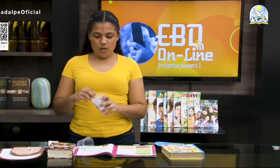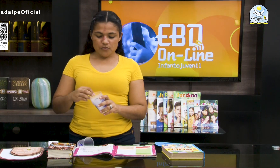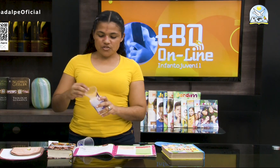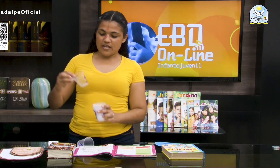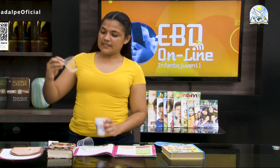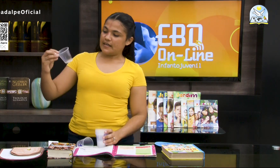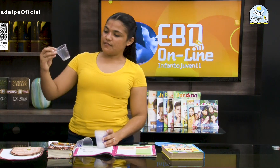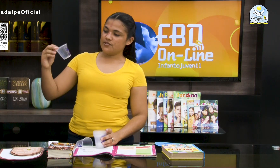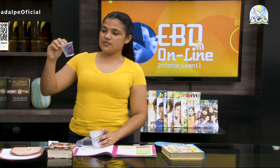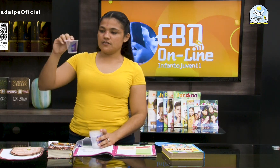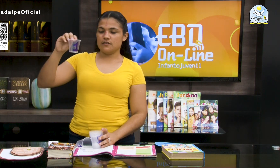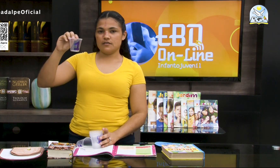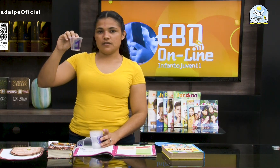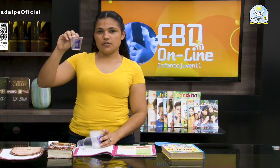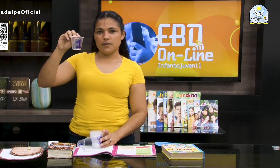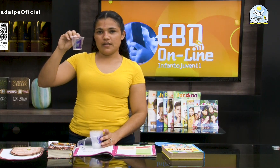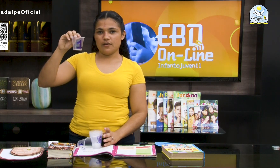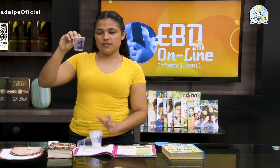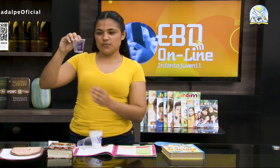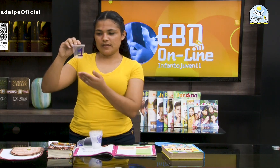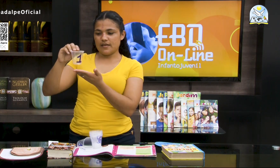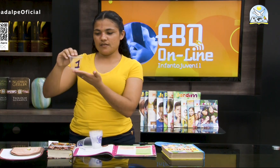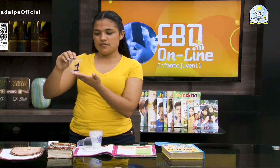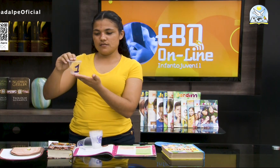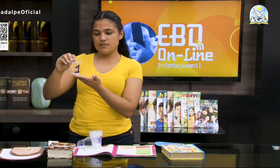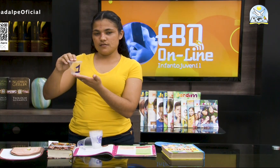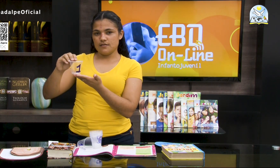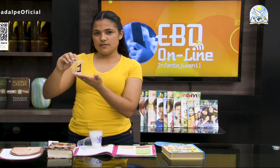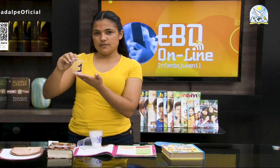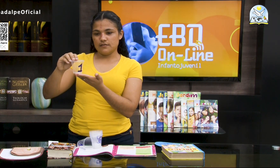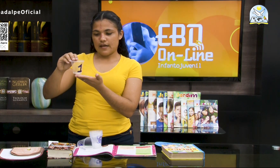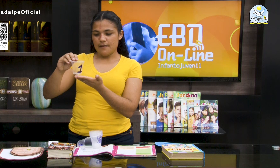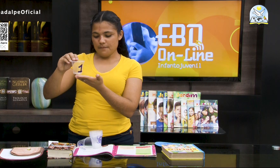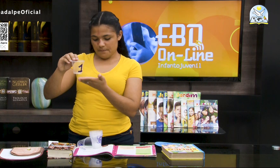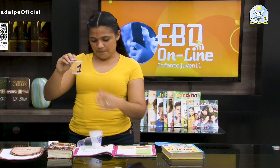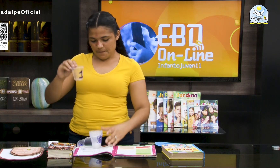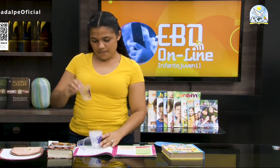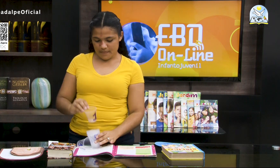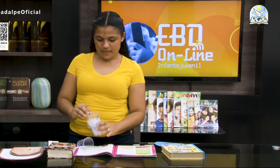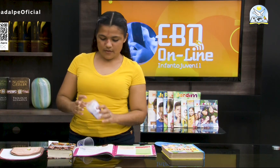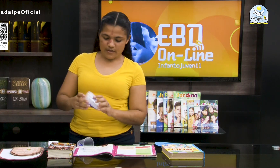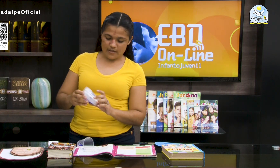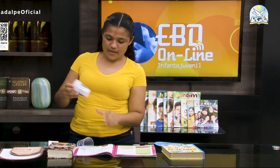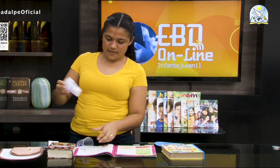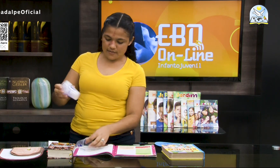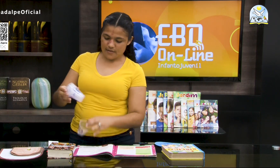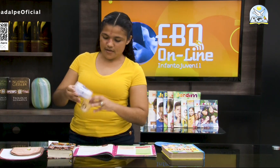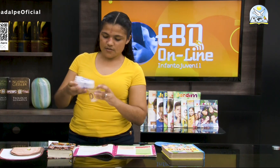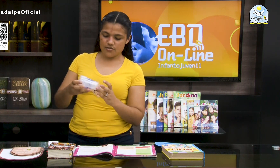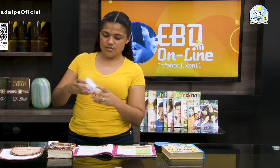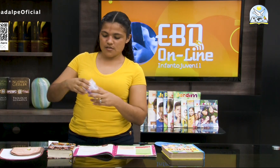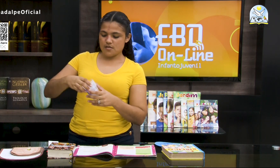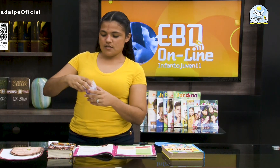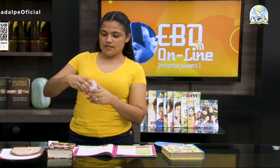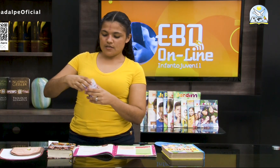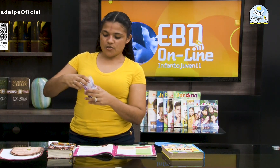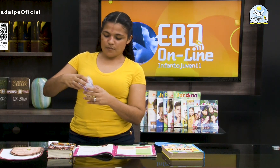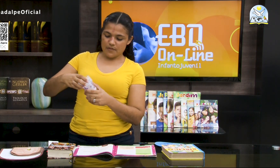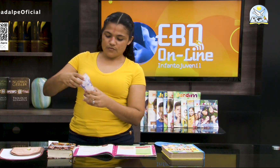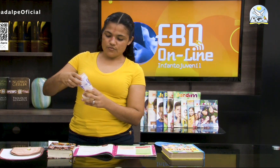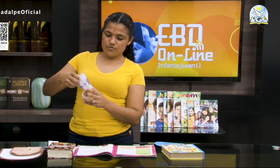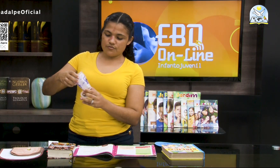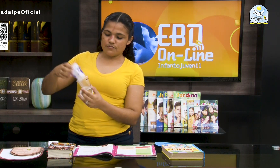peguei copos descartáveis, enumerei, ó, de 1 a 10, tá? Tenho aqui 10, 10,